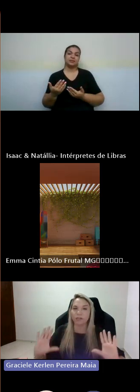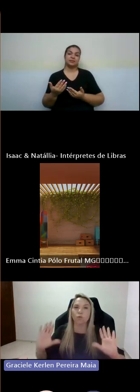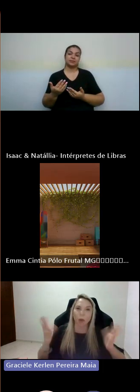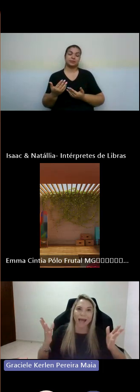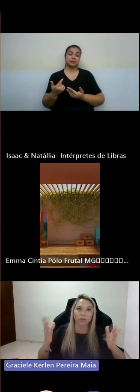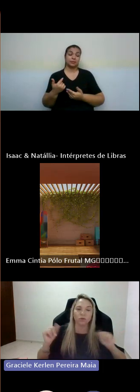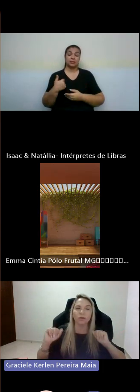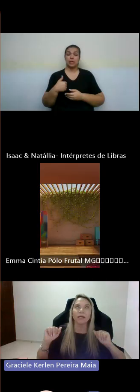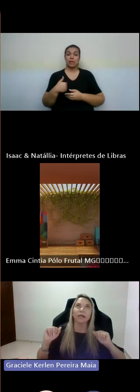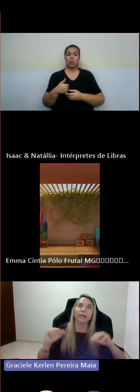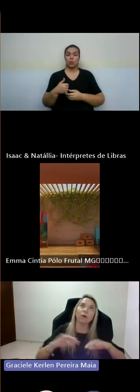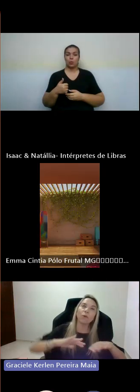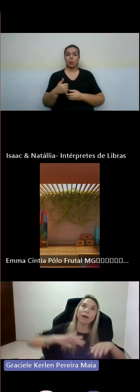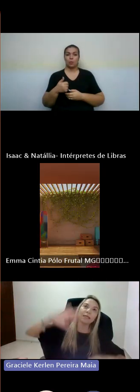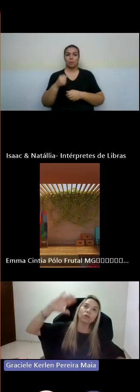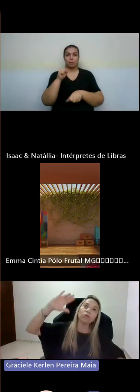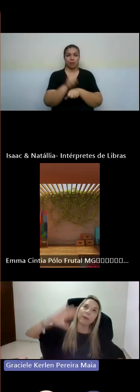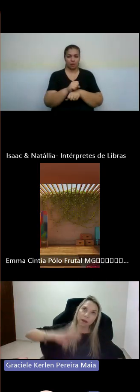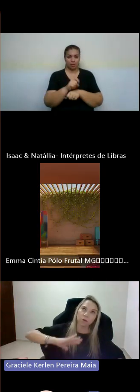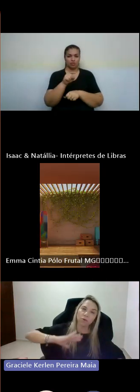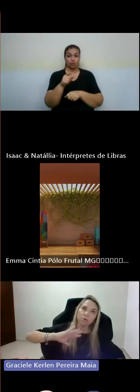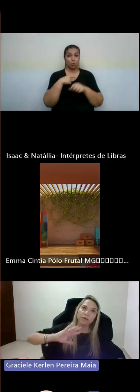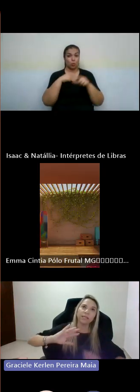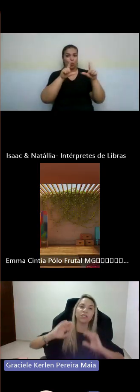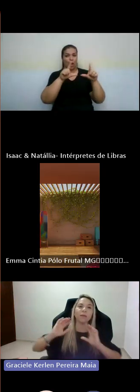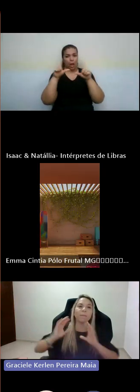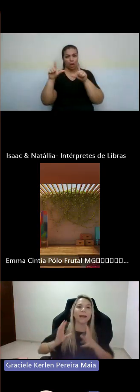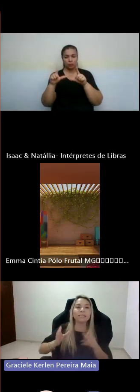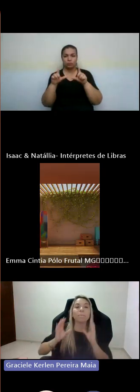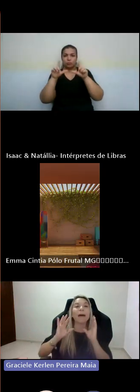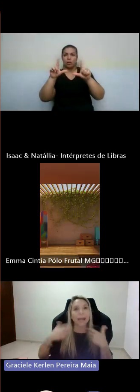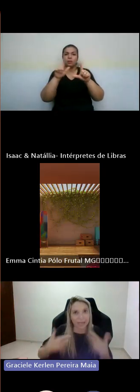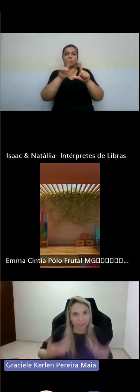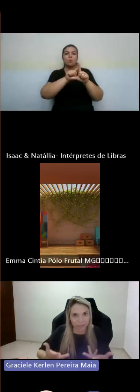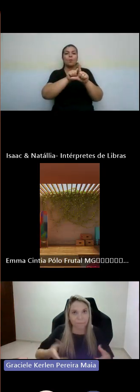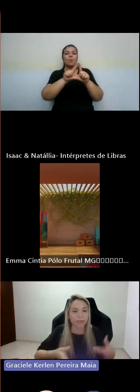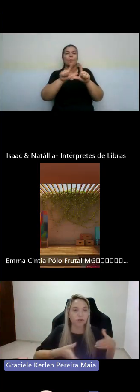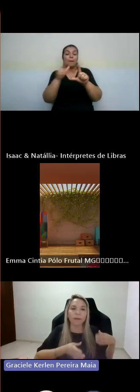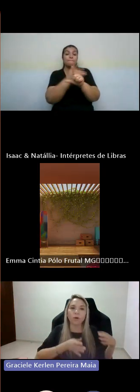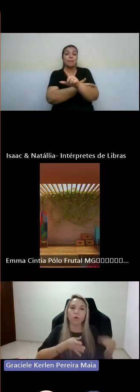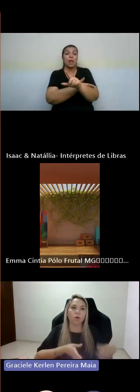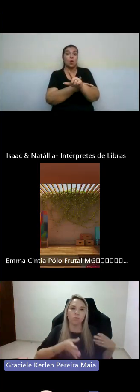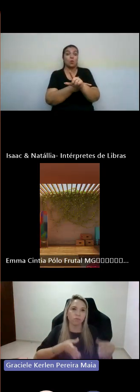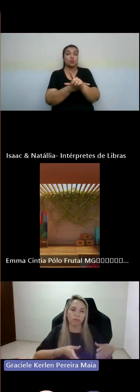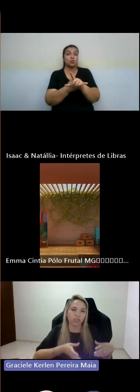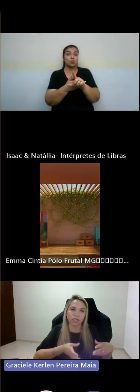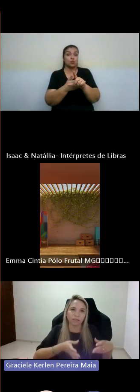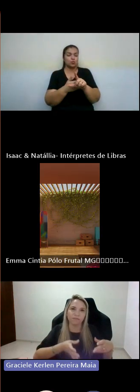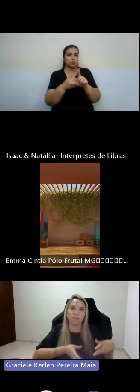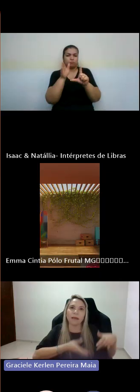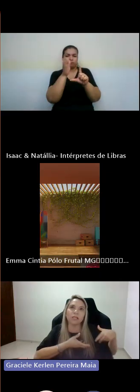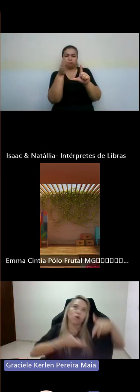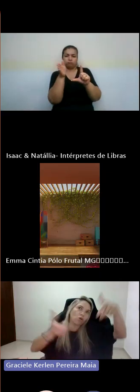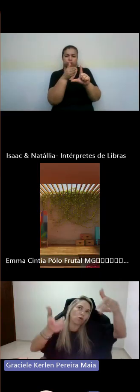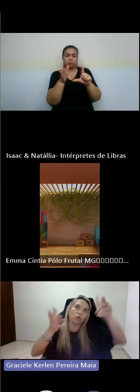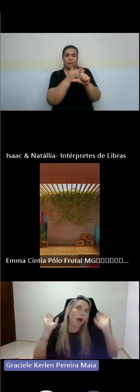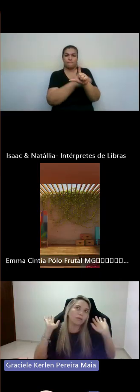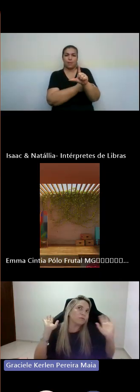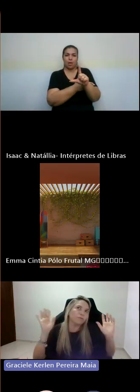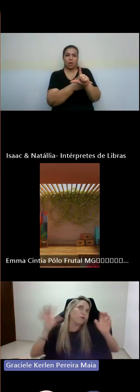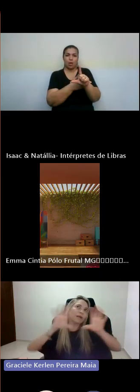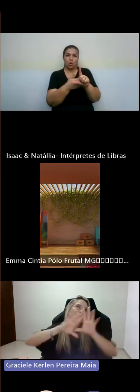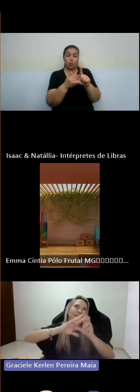de frente um quadro, o quadro era todo branco e parece que a pessoa pegou uma tinta vermelha e jogou